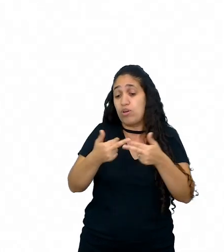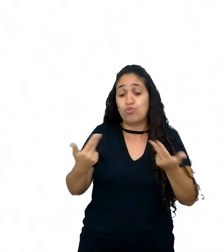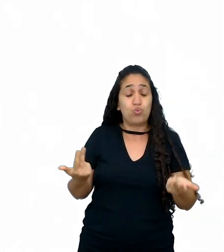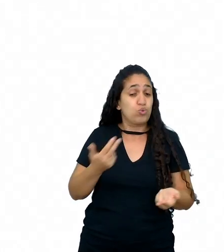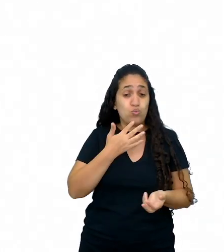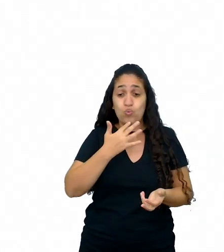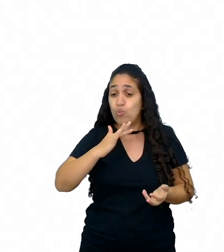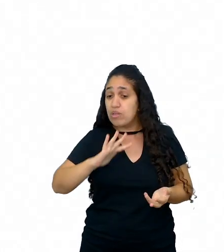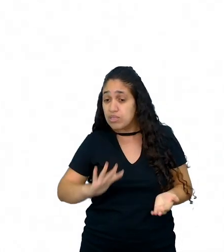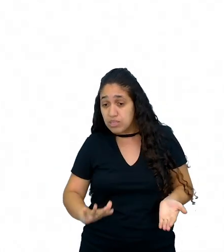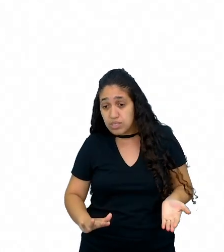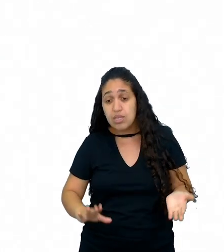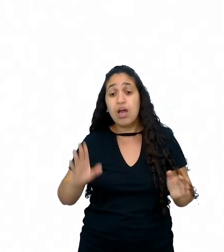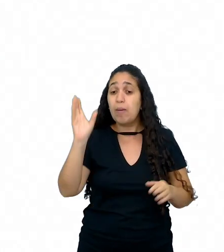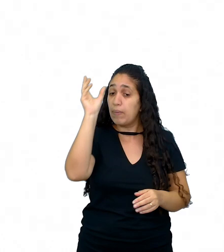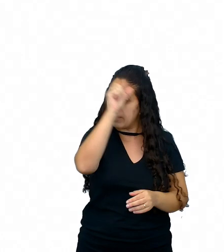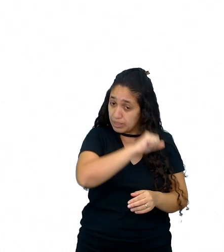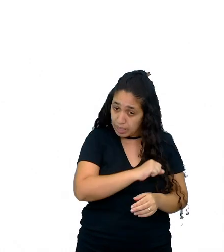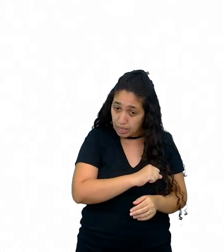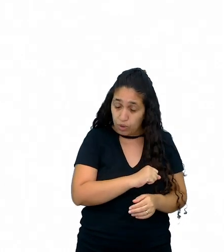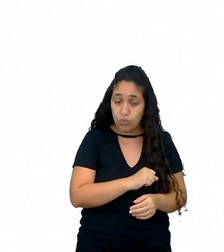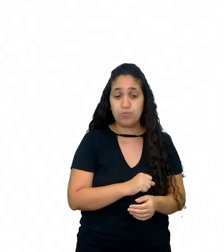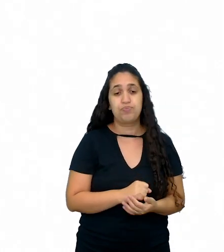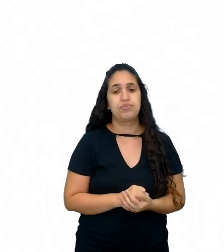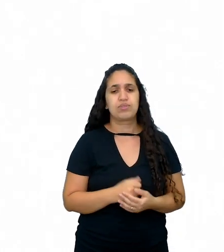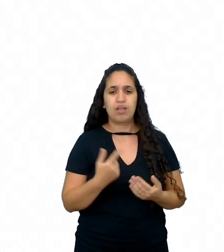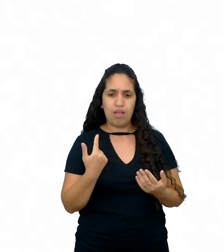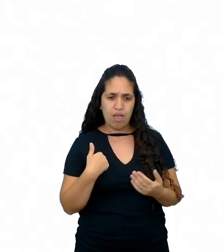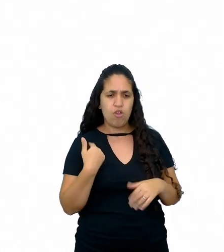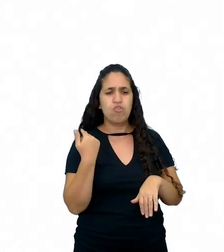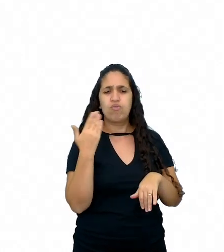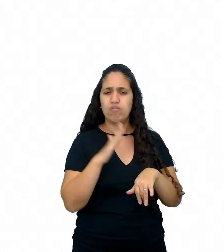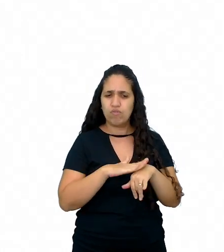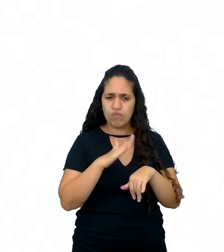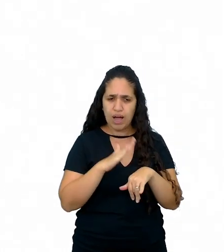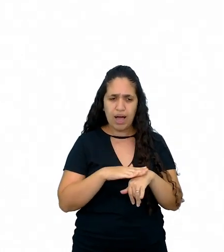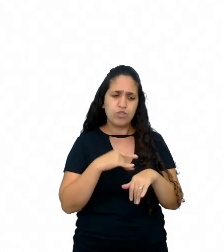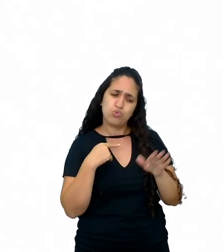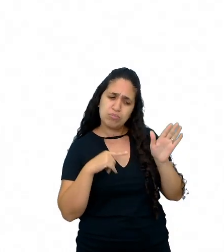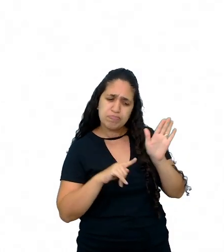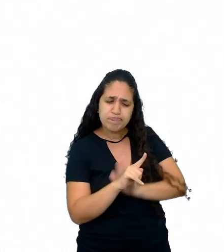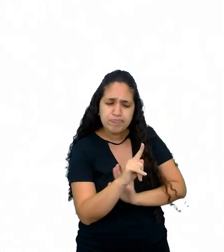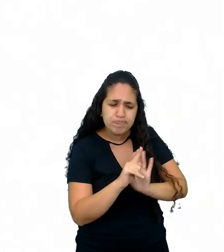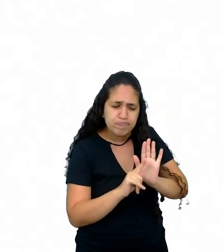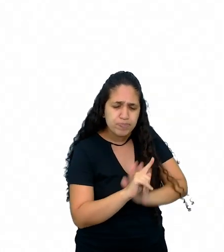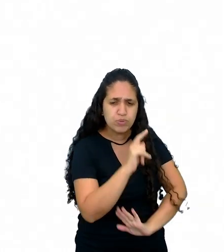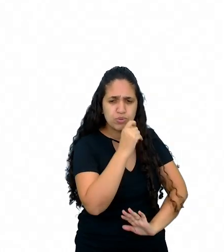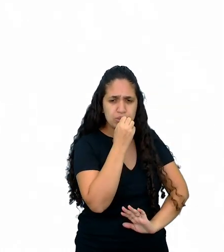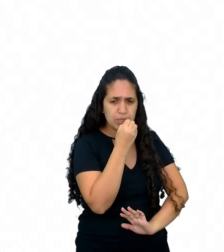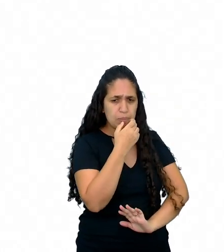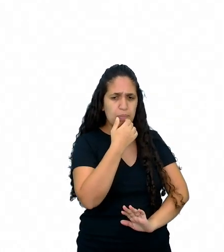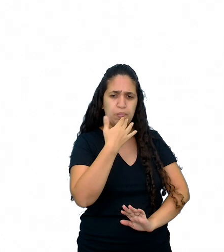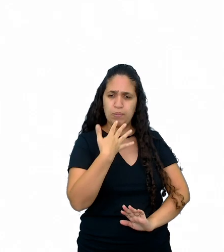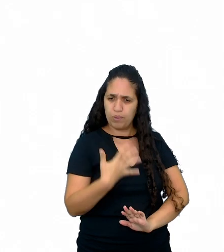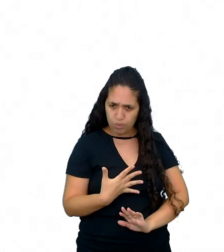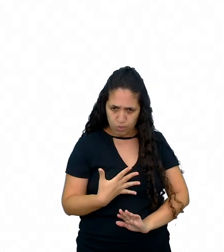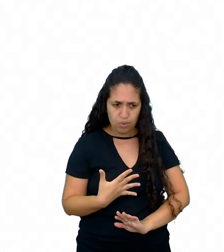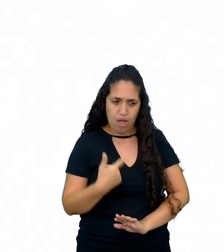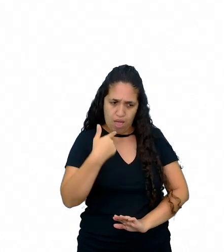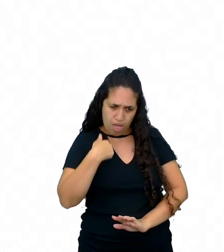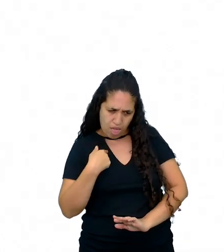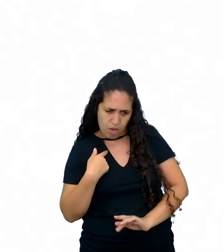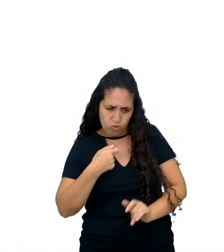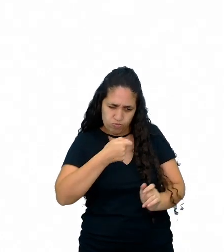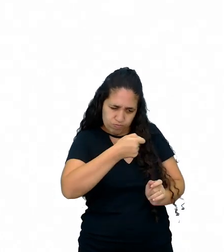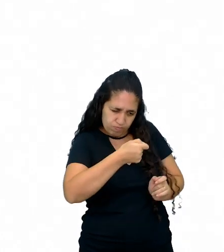ficaram conhecendo, né? Eu faço sempre boas perguntas, como mediador